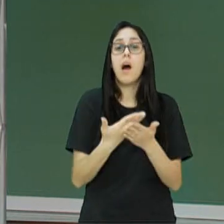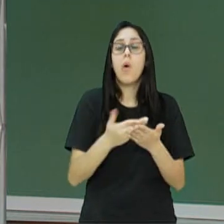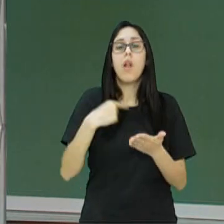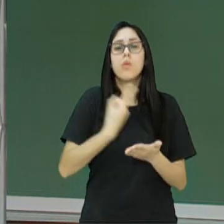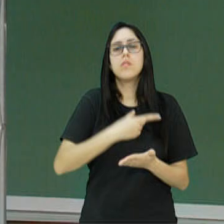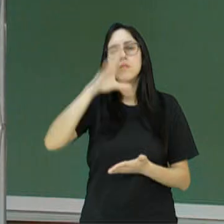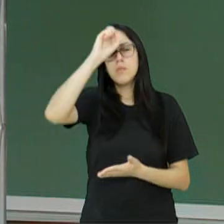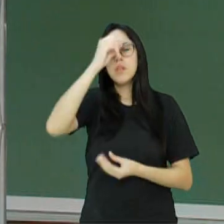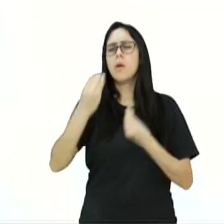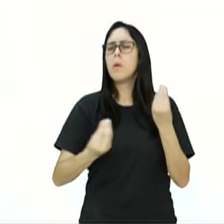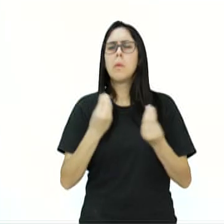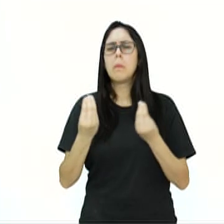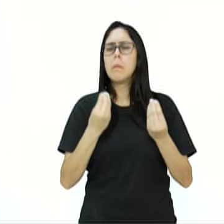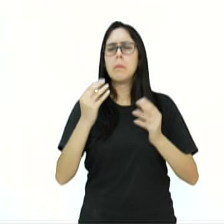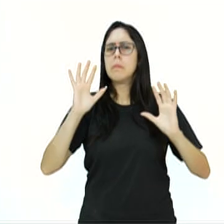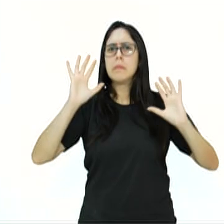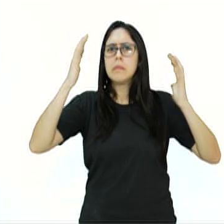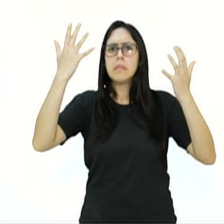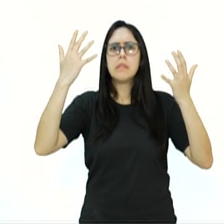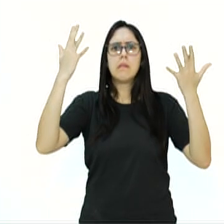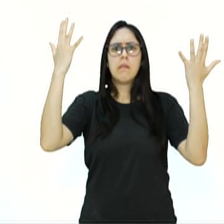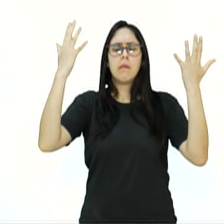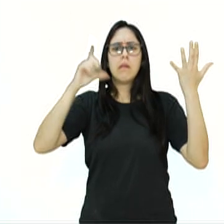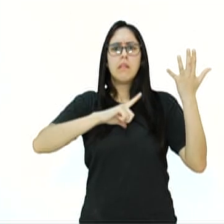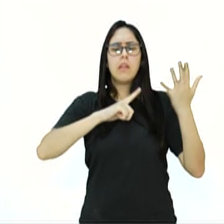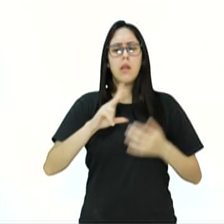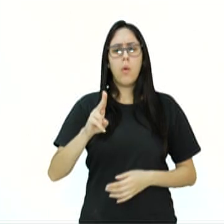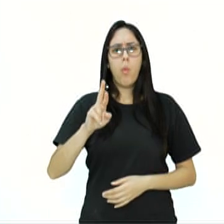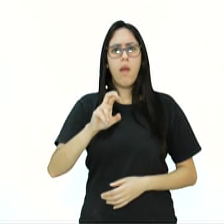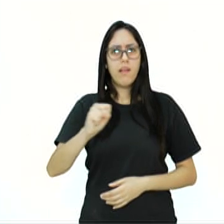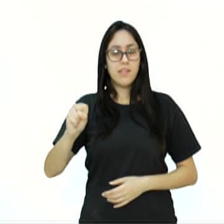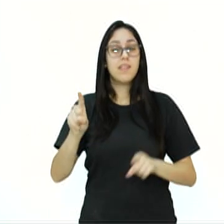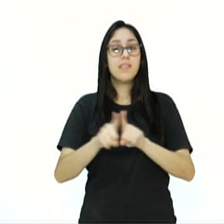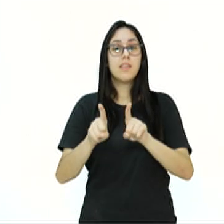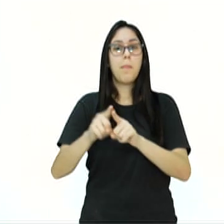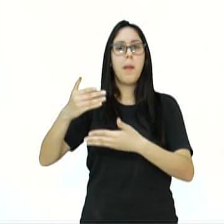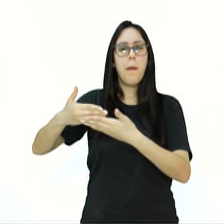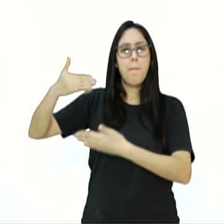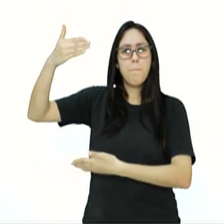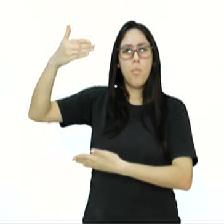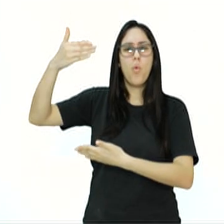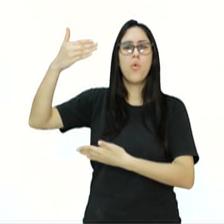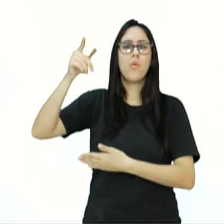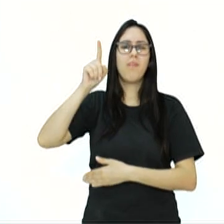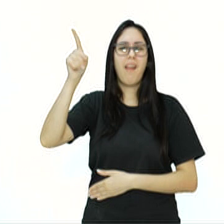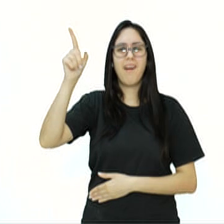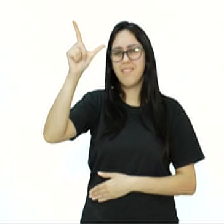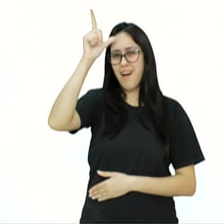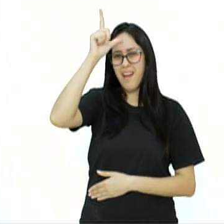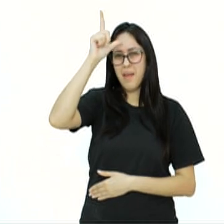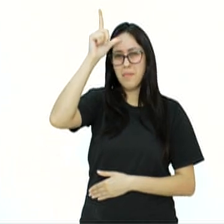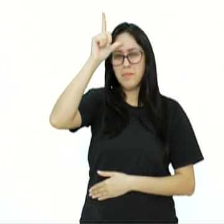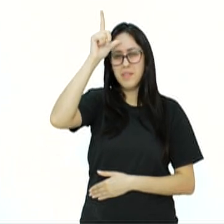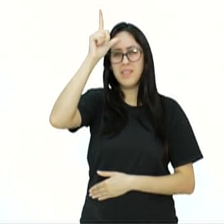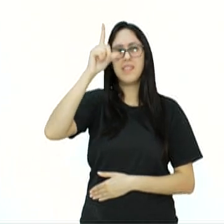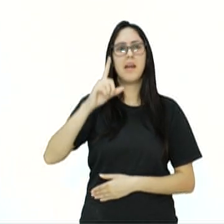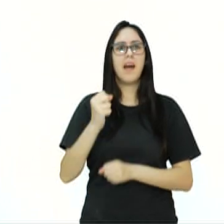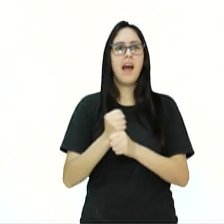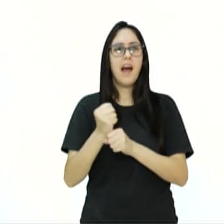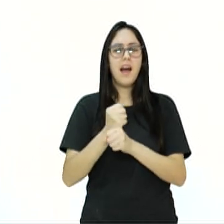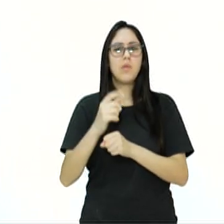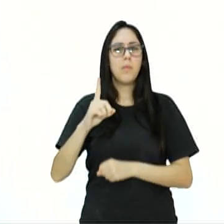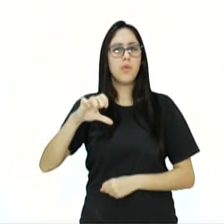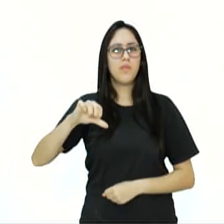colapso da União Soviética. A queda do Muro de Berlim em 1989 e a reunificação da Alemanha,